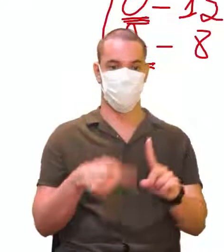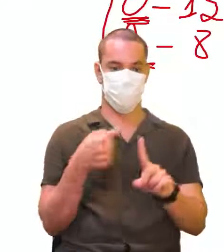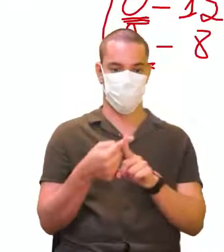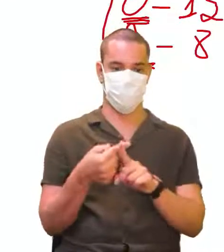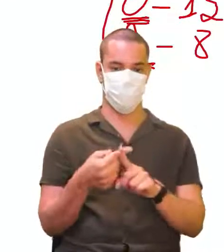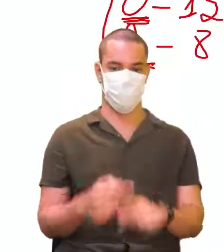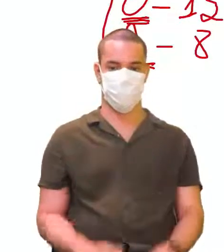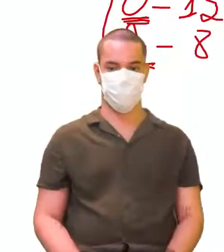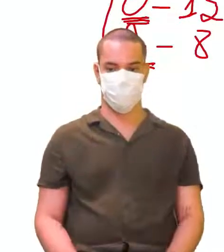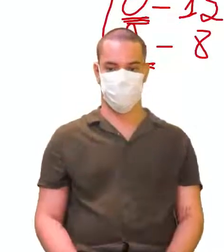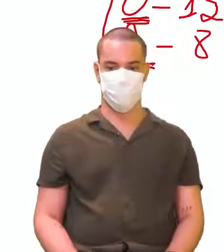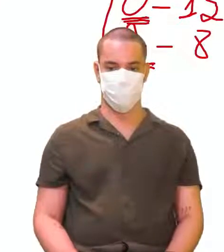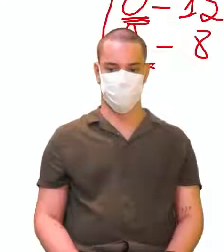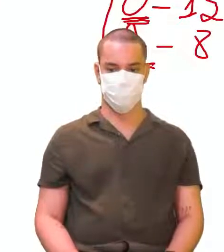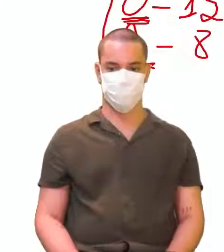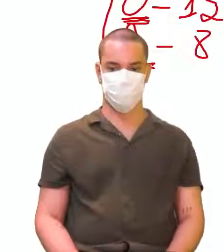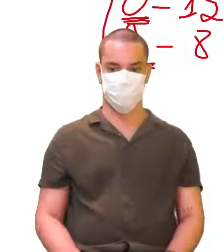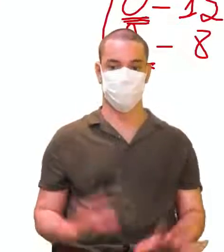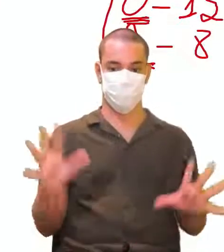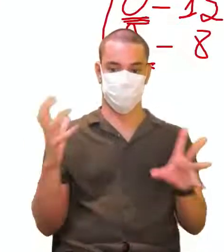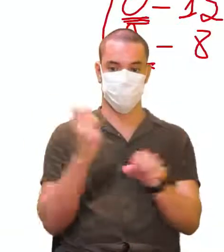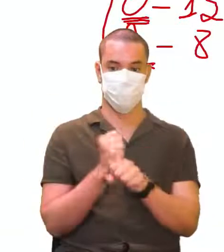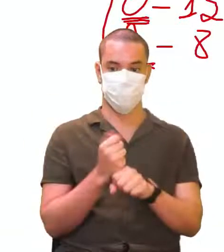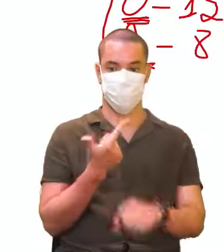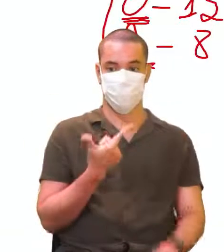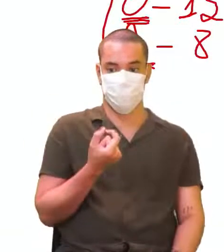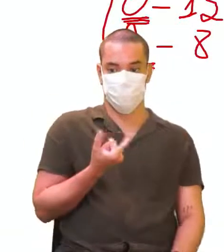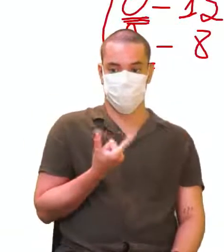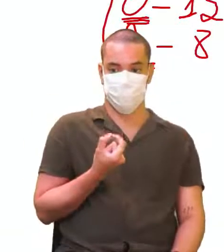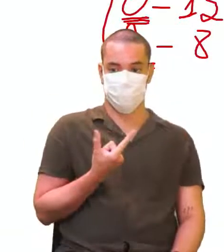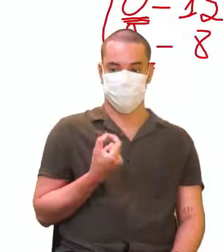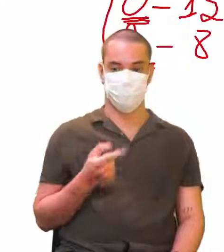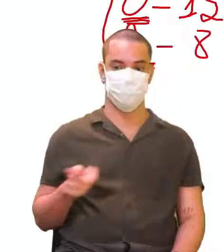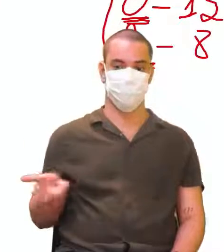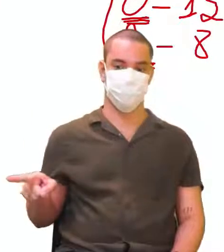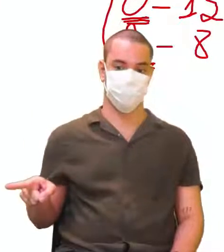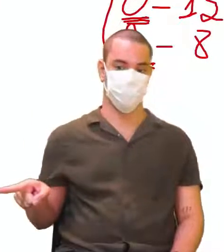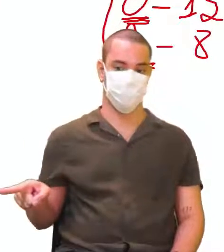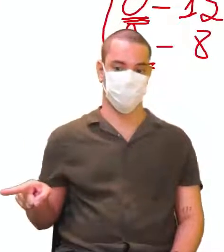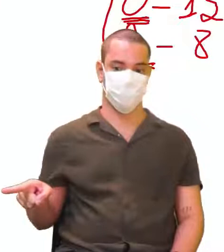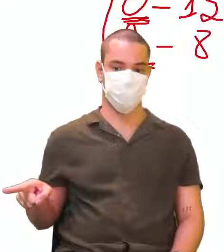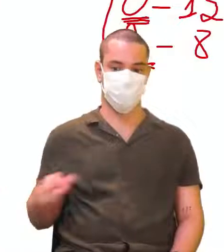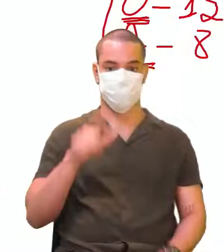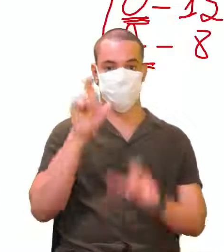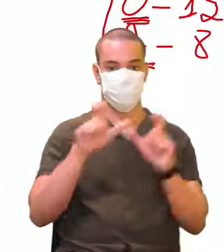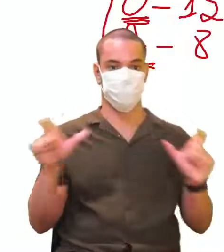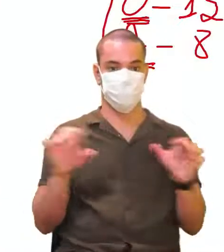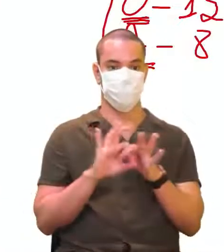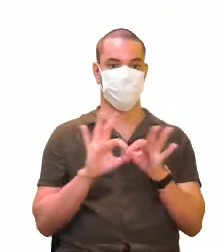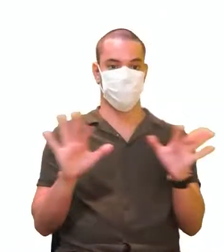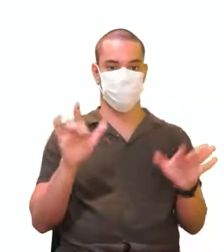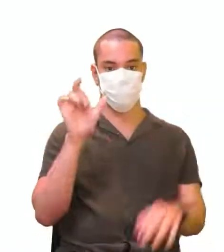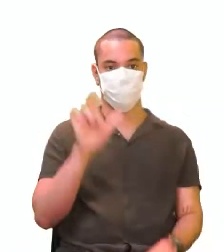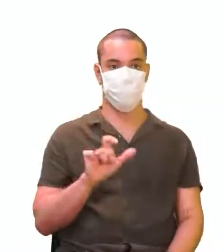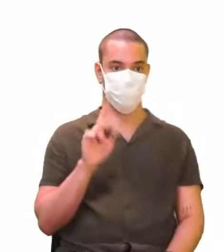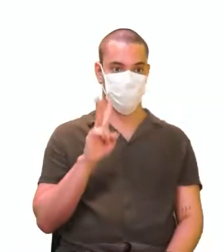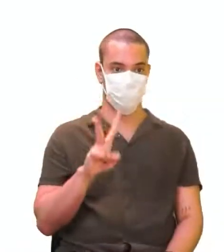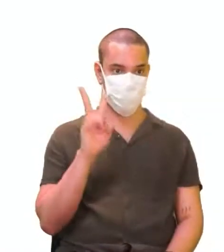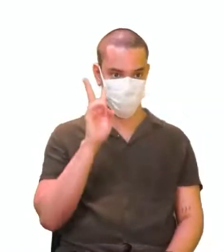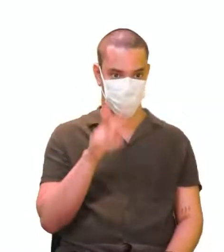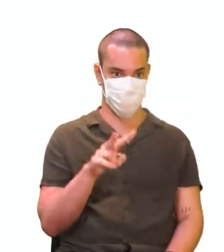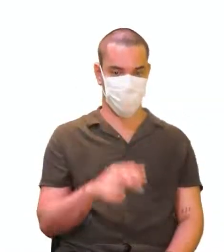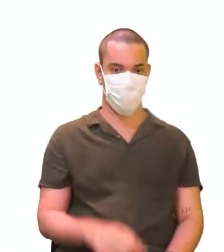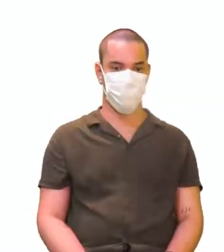do A. Então, a gente vai ter aí 20 pessoas disponíveis para o paciente 2. Olha lá a